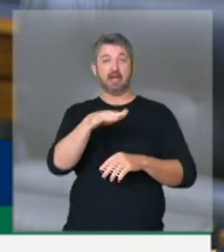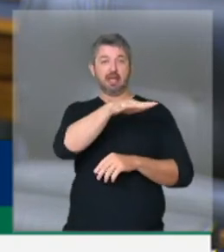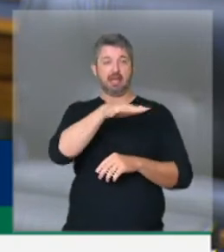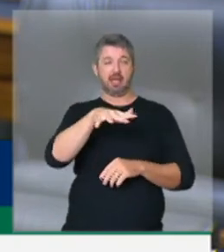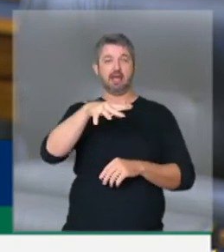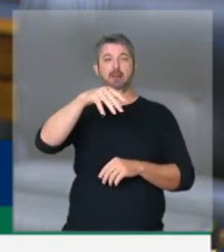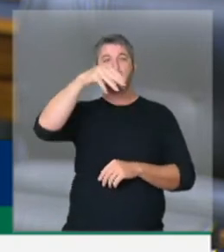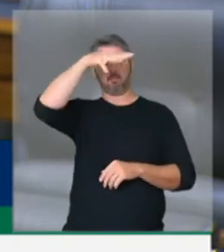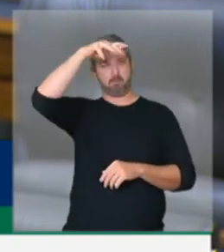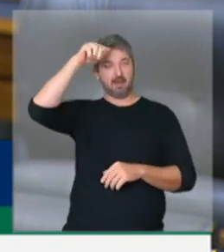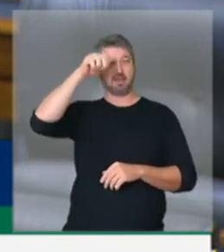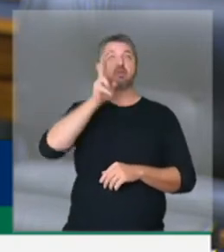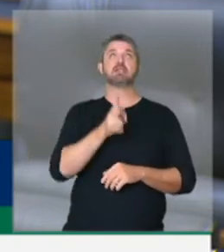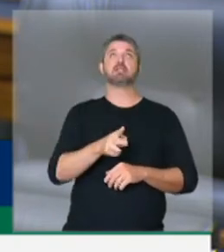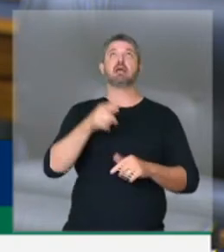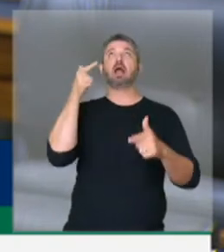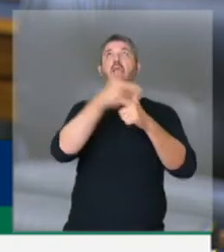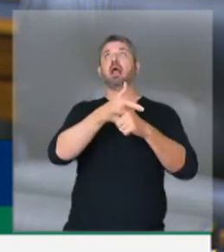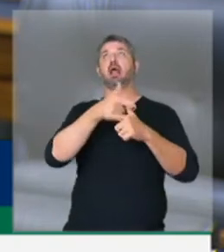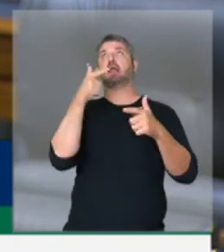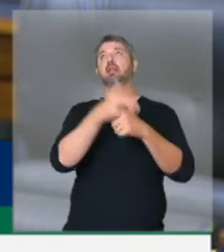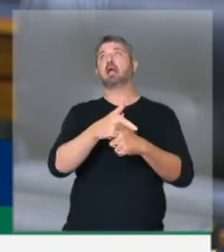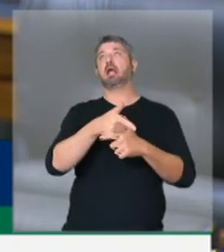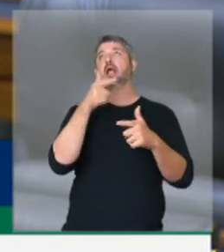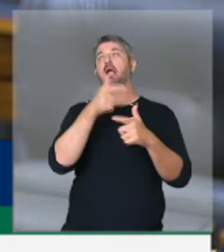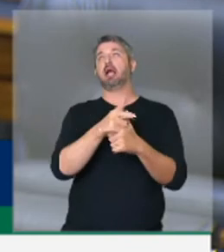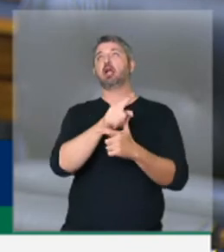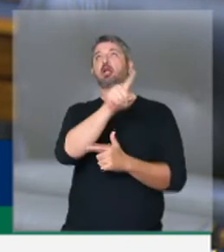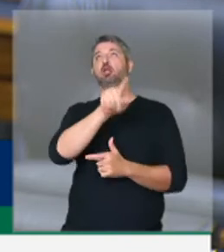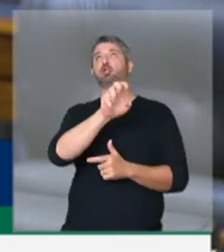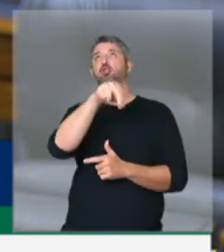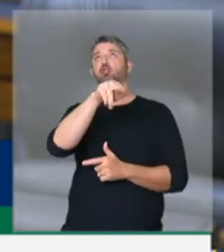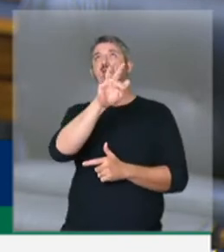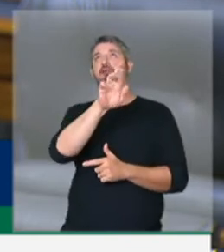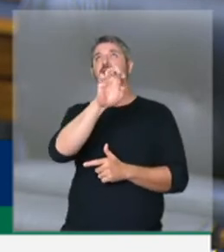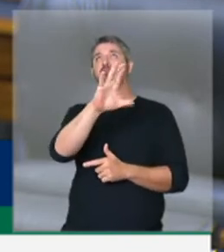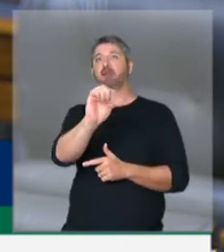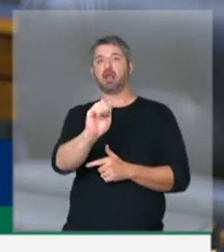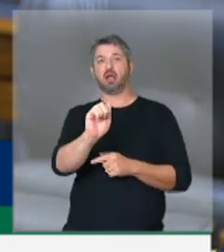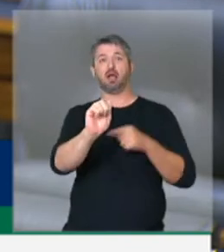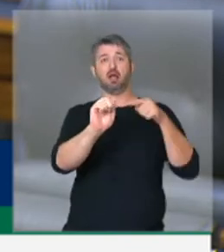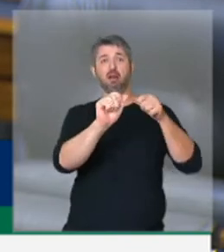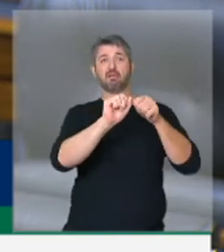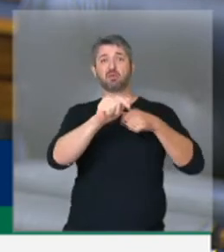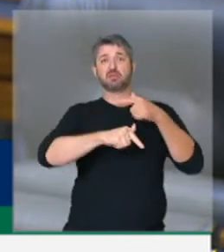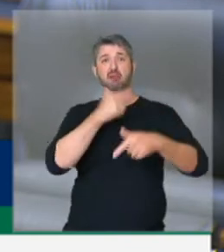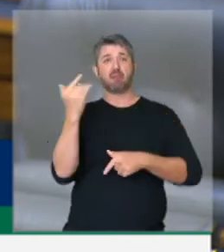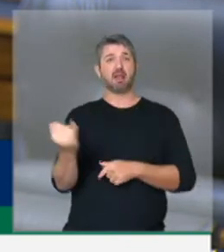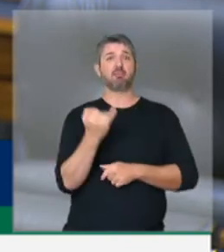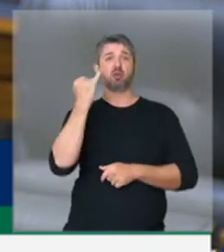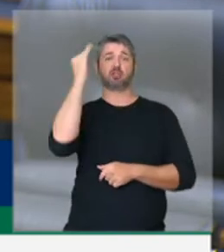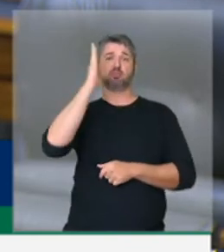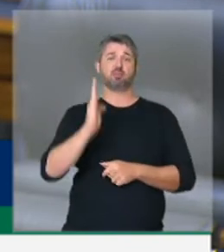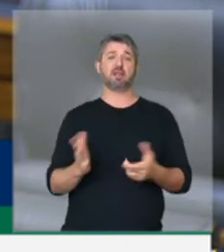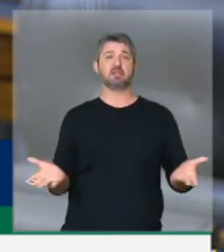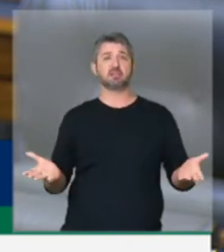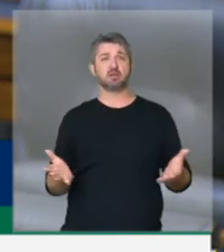é atacada durante a reforma tributária. E a Zona Franca presta um grande serviço ao nosso país.